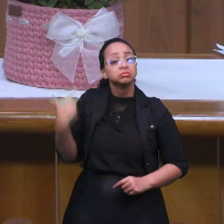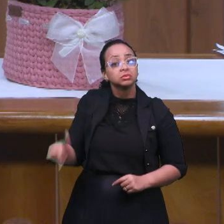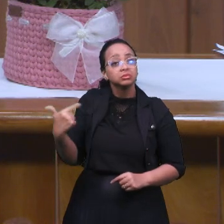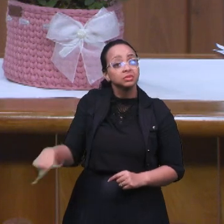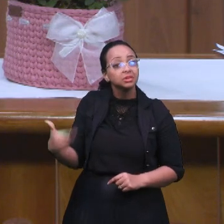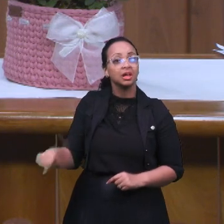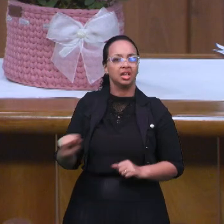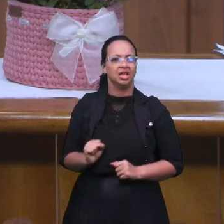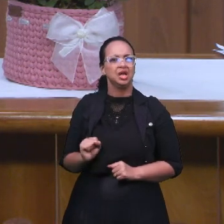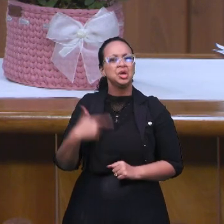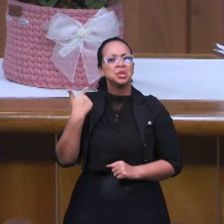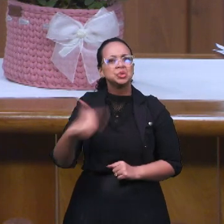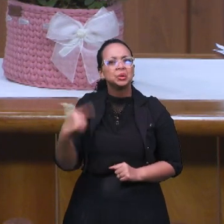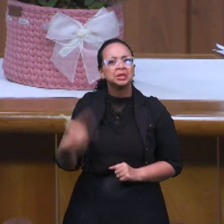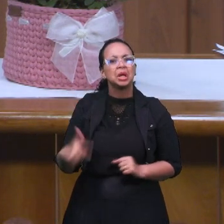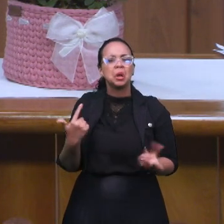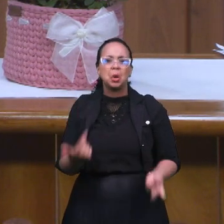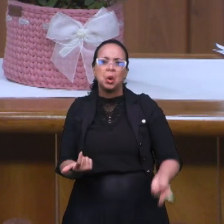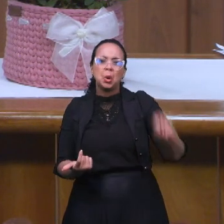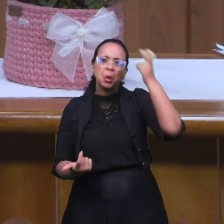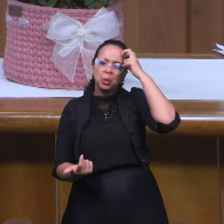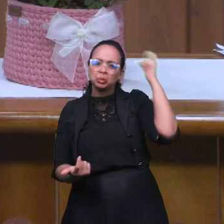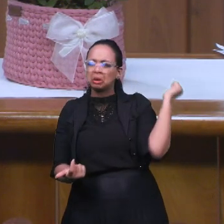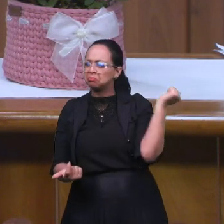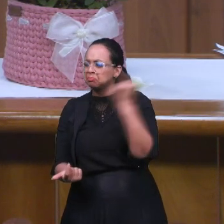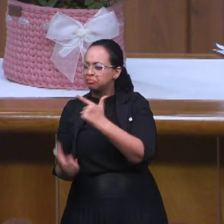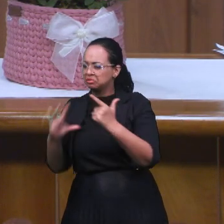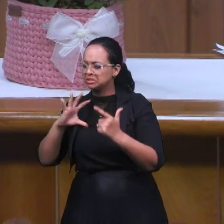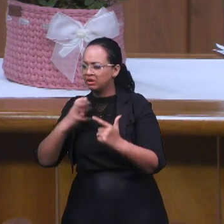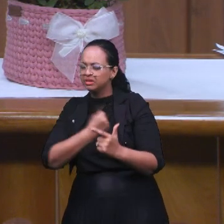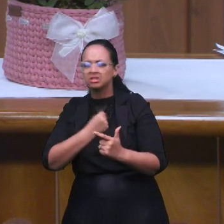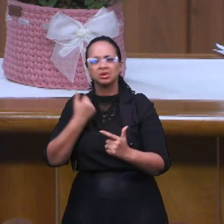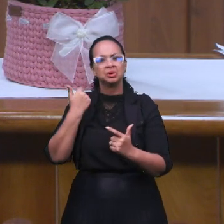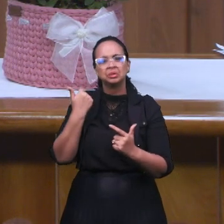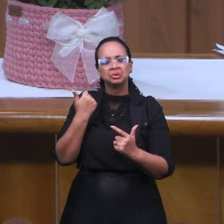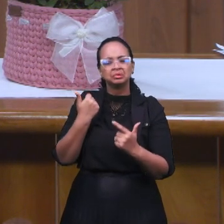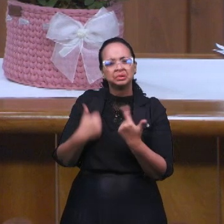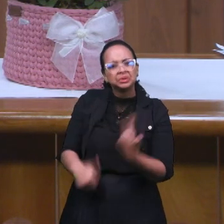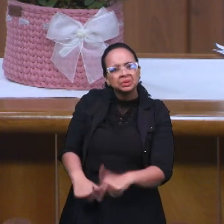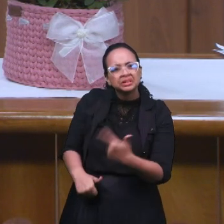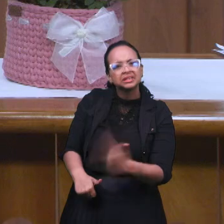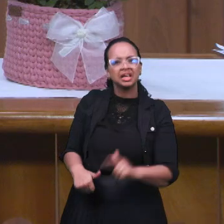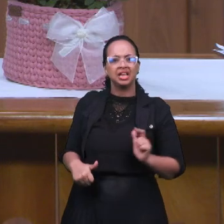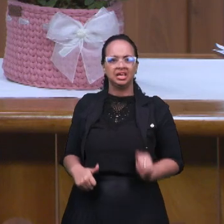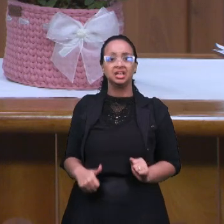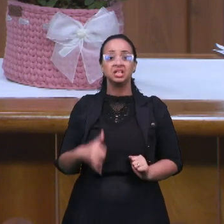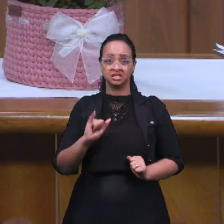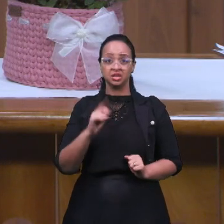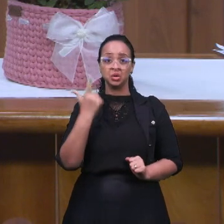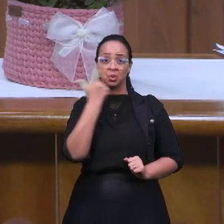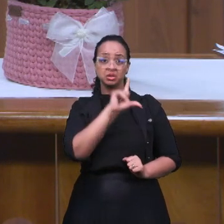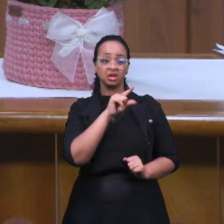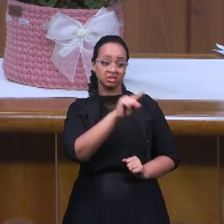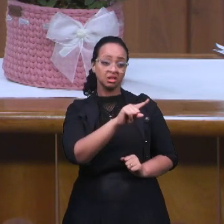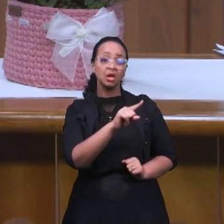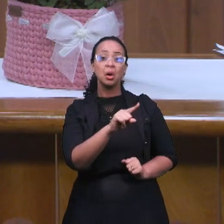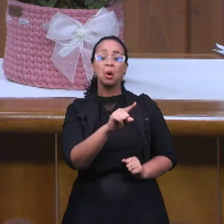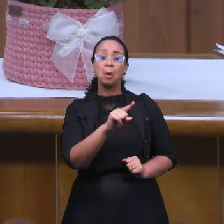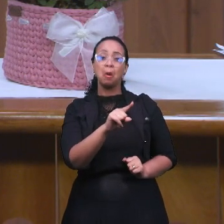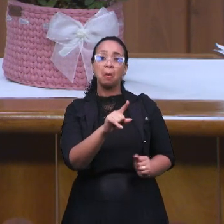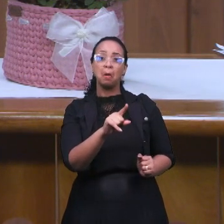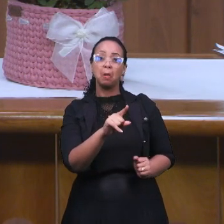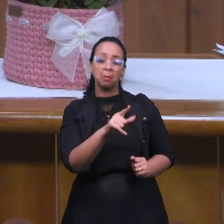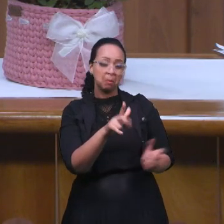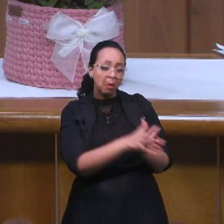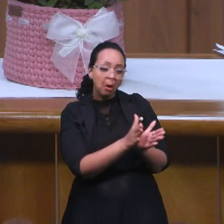existe cultura para salvação. Porque se existisse cultura, os pobres não se salvavam. Os que não estudam não se